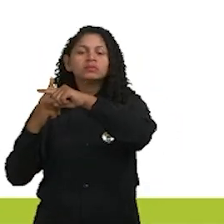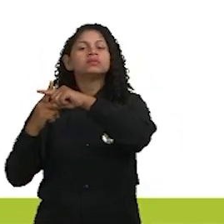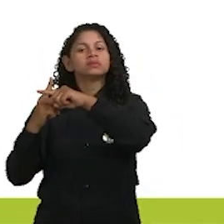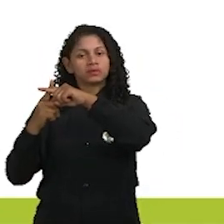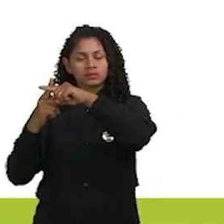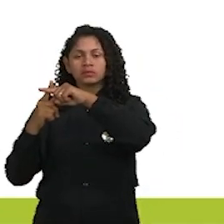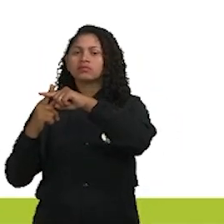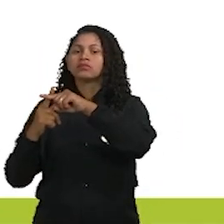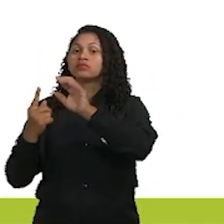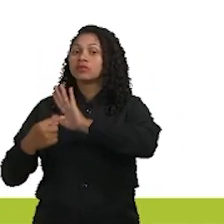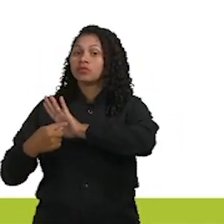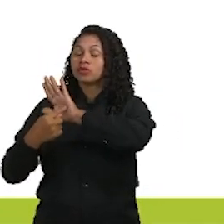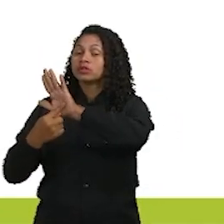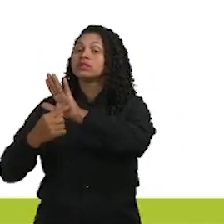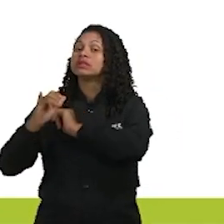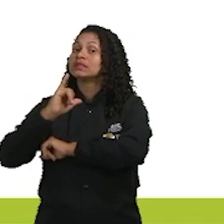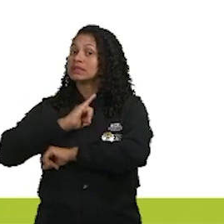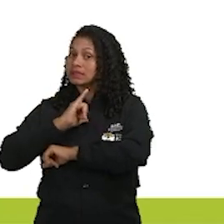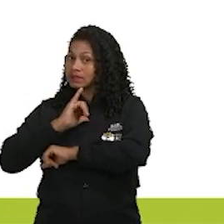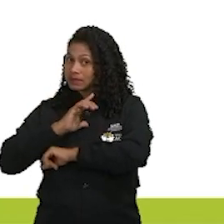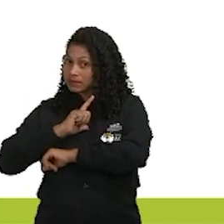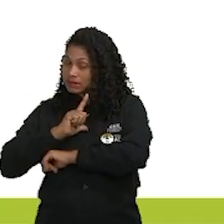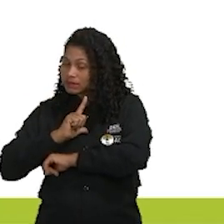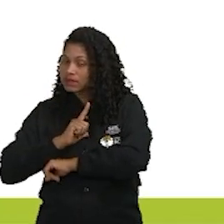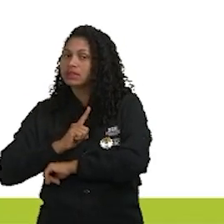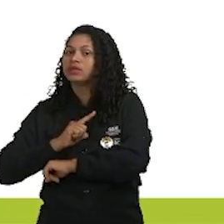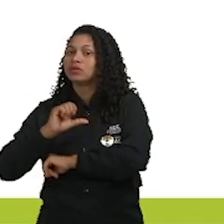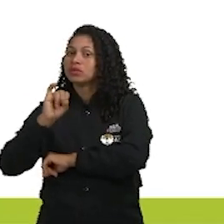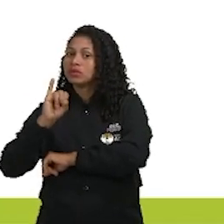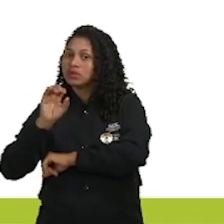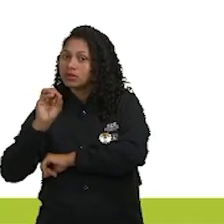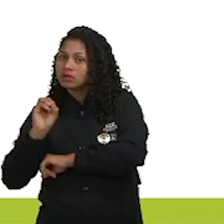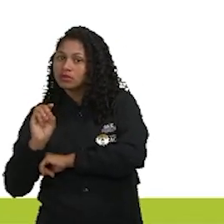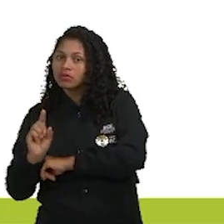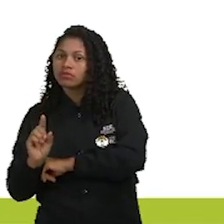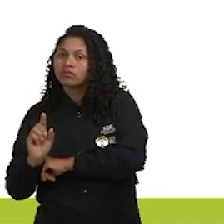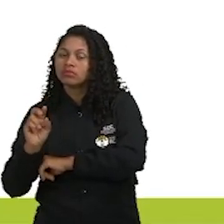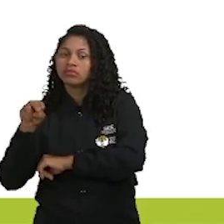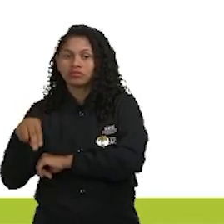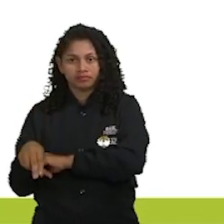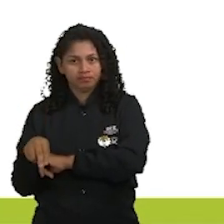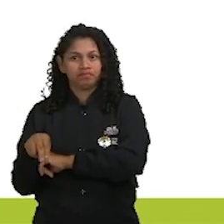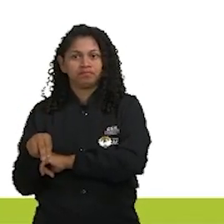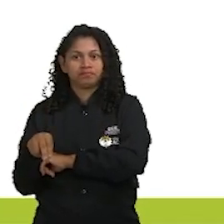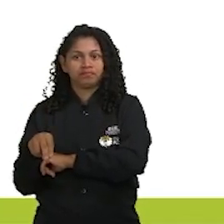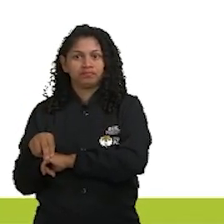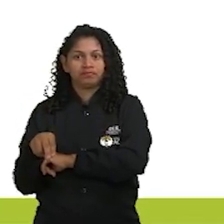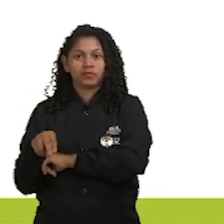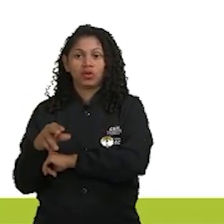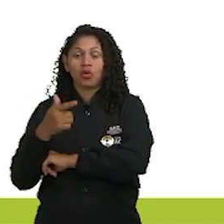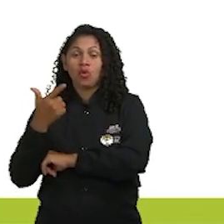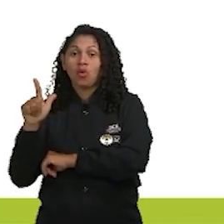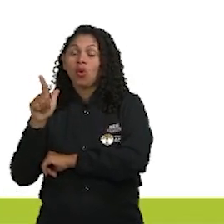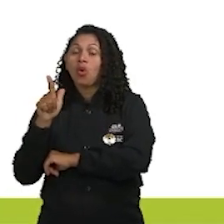que ali eu tenho a presença de um íon, que ele perdeu. Um outro caso ali, ó, um exemplo que eu coloquei para vocês é o